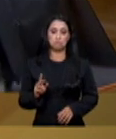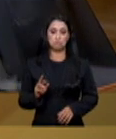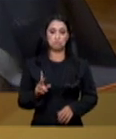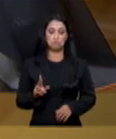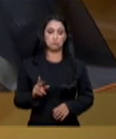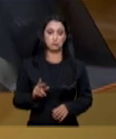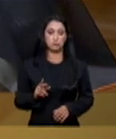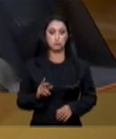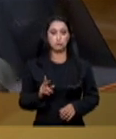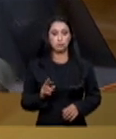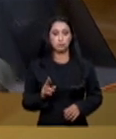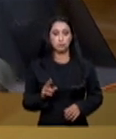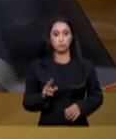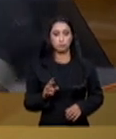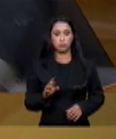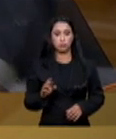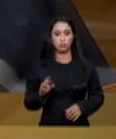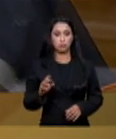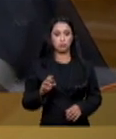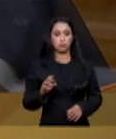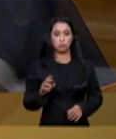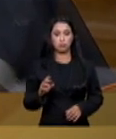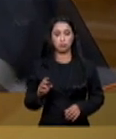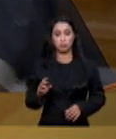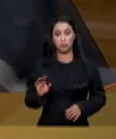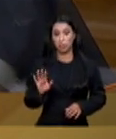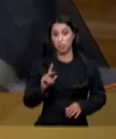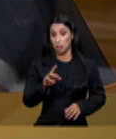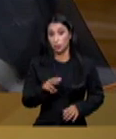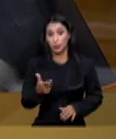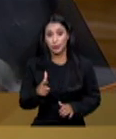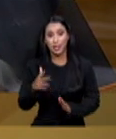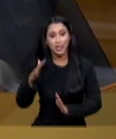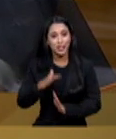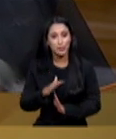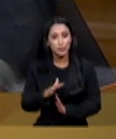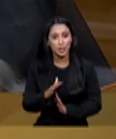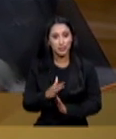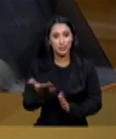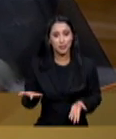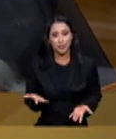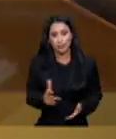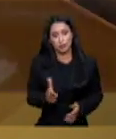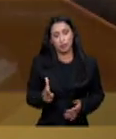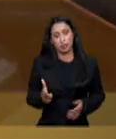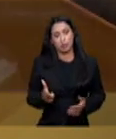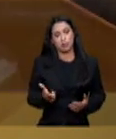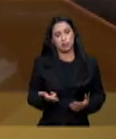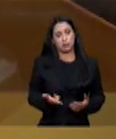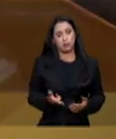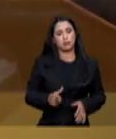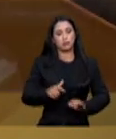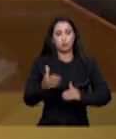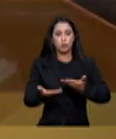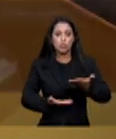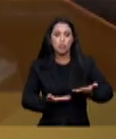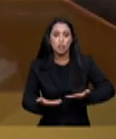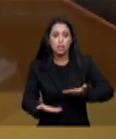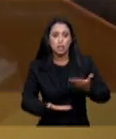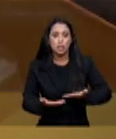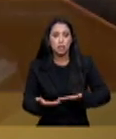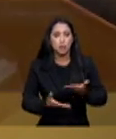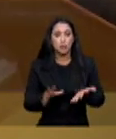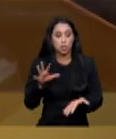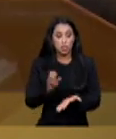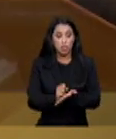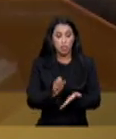ela inibe o excesso, mas ela também não delimita, até porque a lei não pode delimitar todas as situações. Então, as atividades de tratamento de